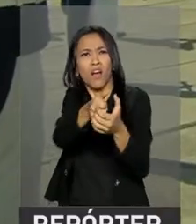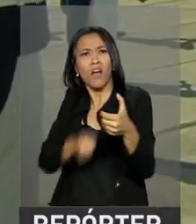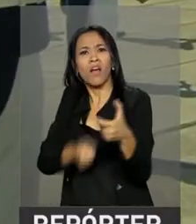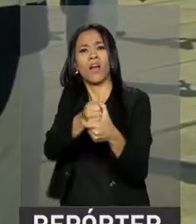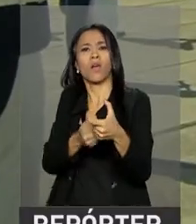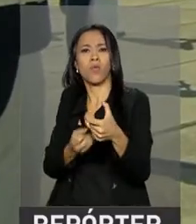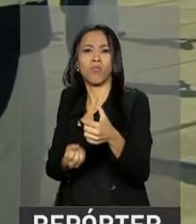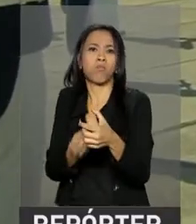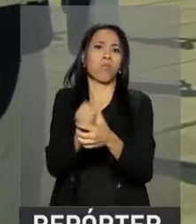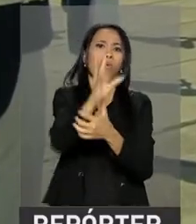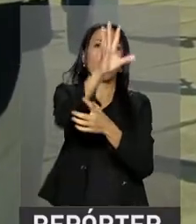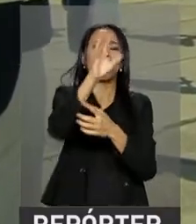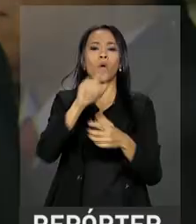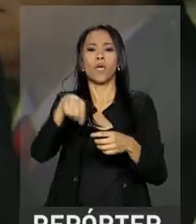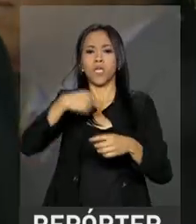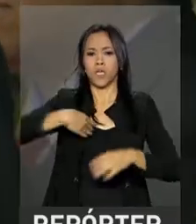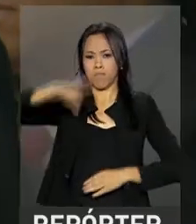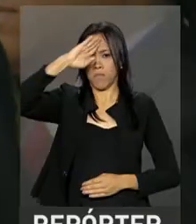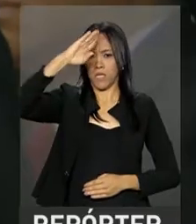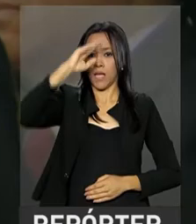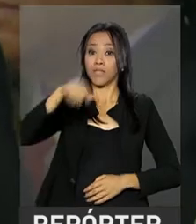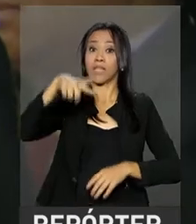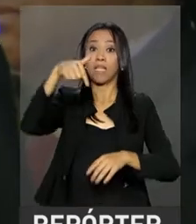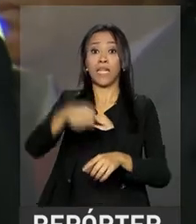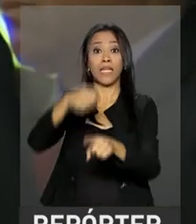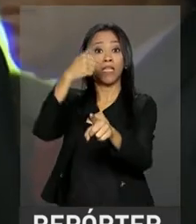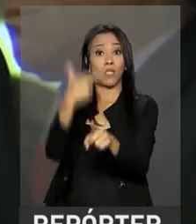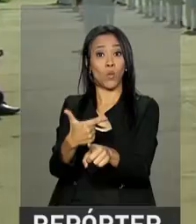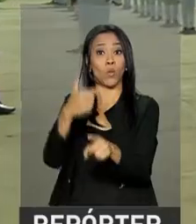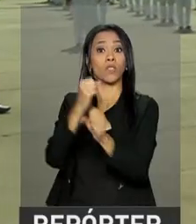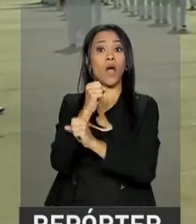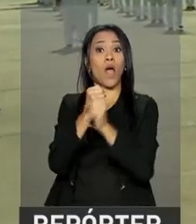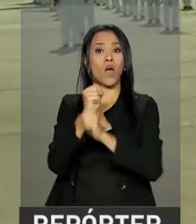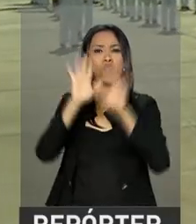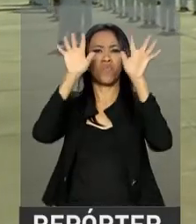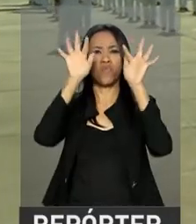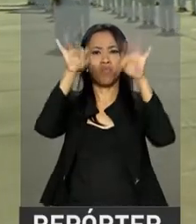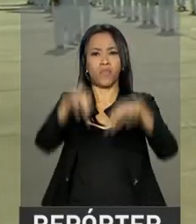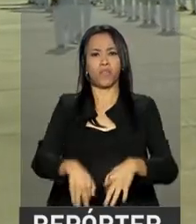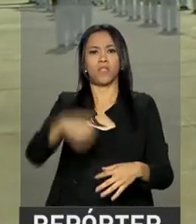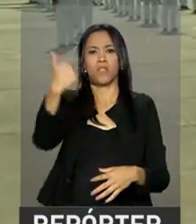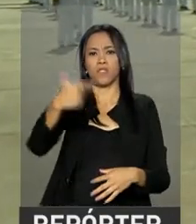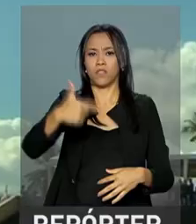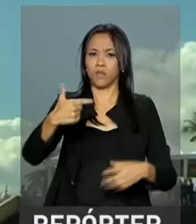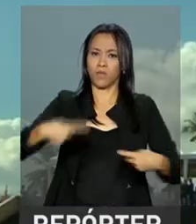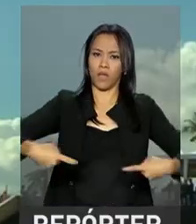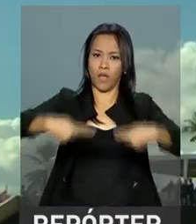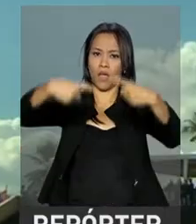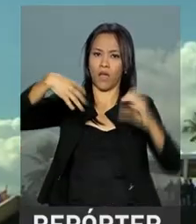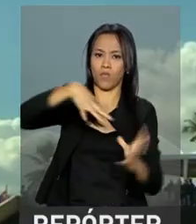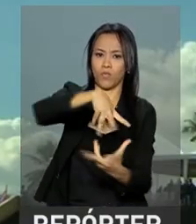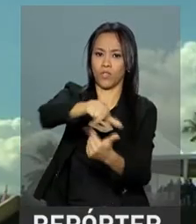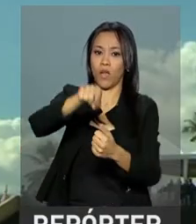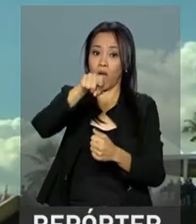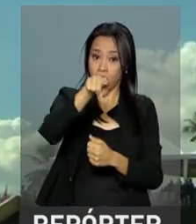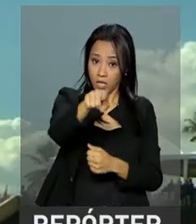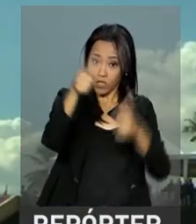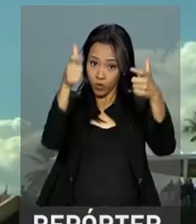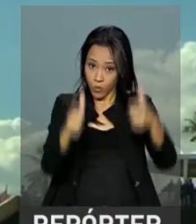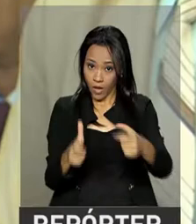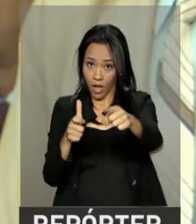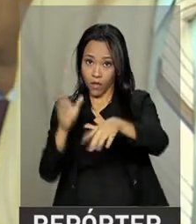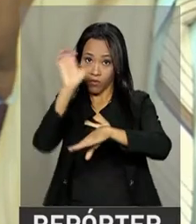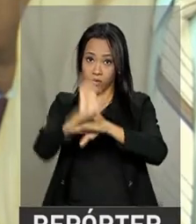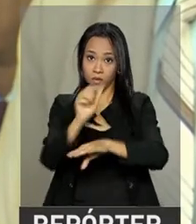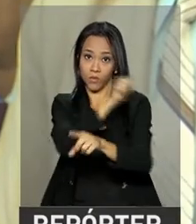pelos militares celebravam os 72 anos do fim da Segunda Guerra Mundial. No Monumento Nacional aos Mortos, no Rio de